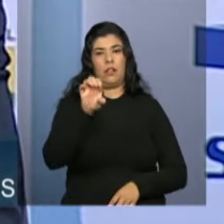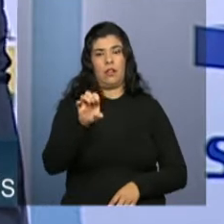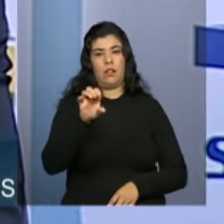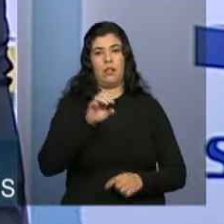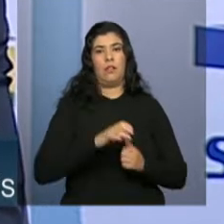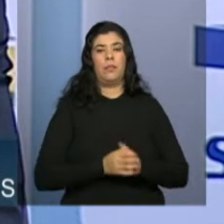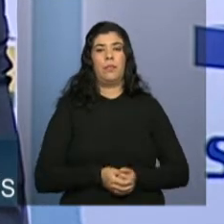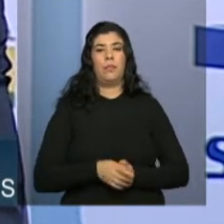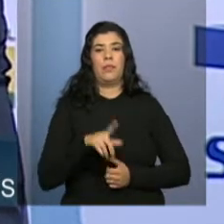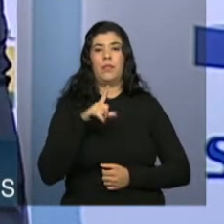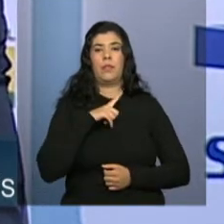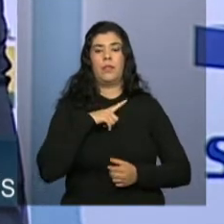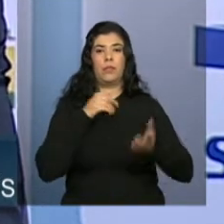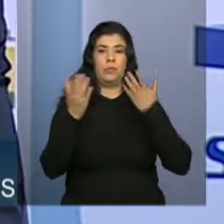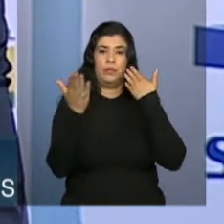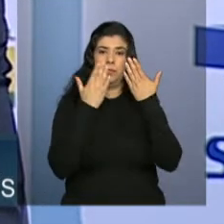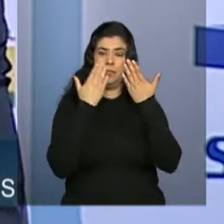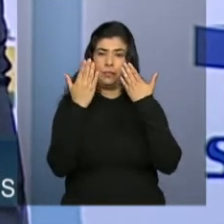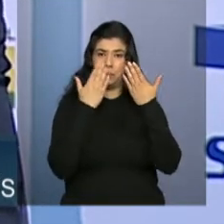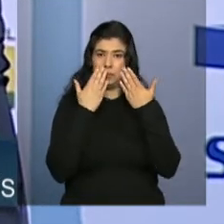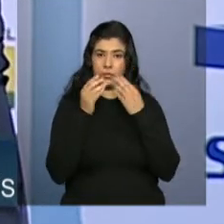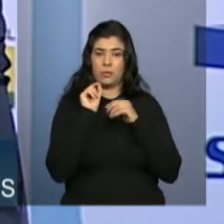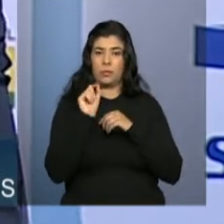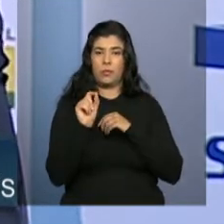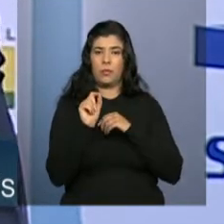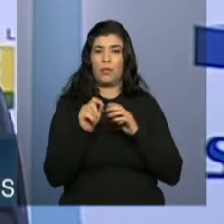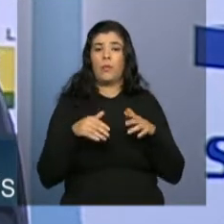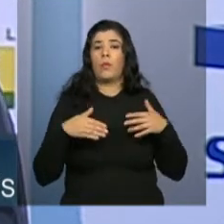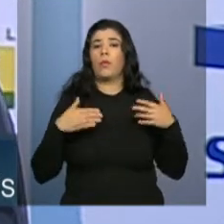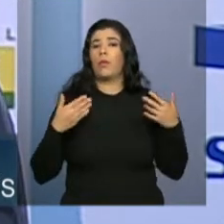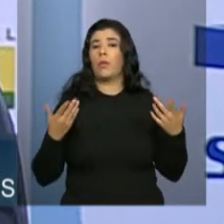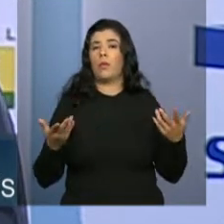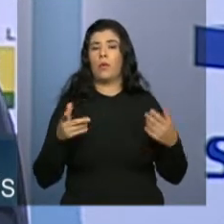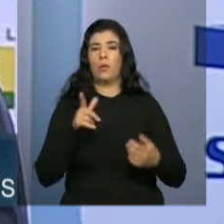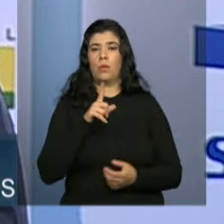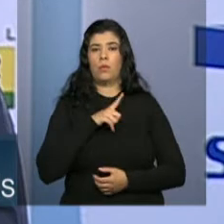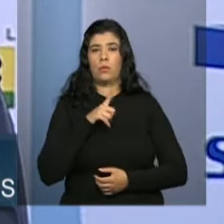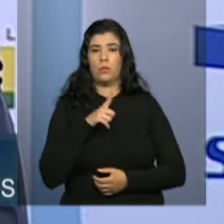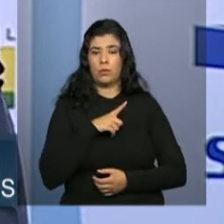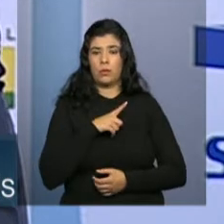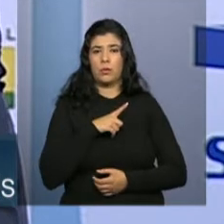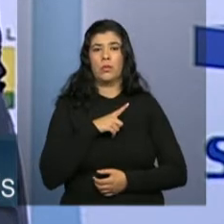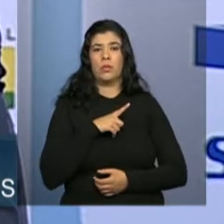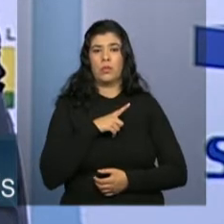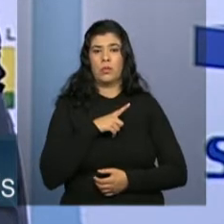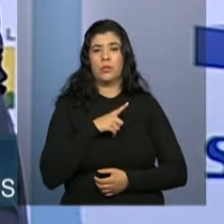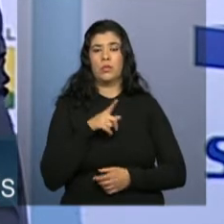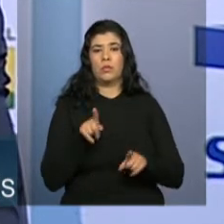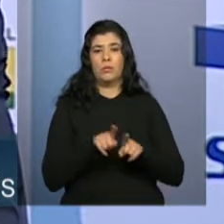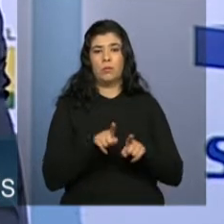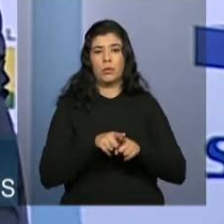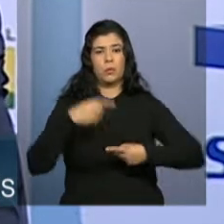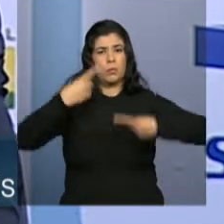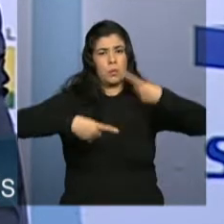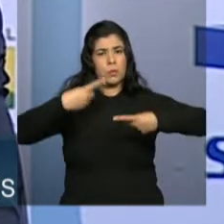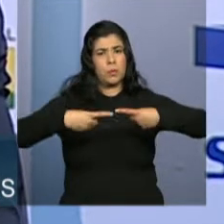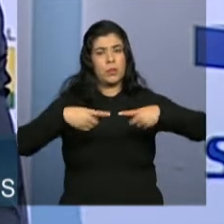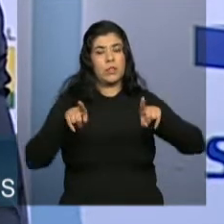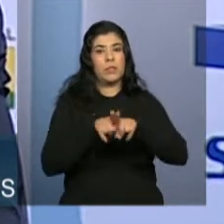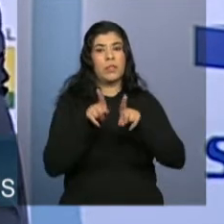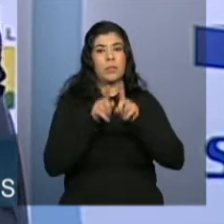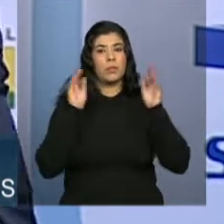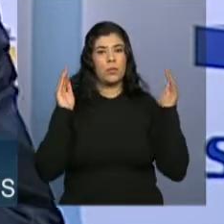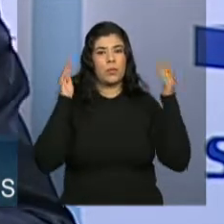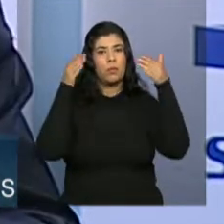são relacionados com o grau de concorrência ou grau de concentração não é só